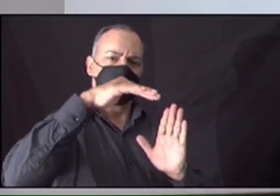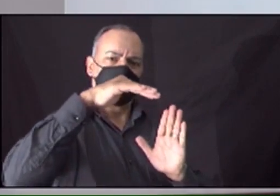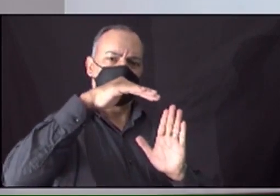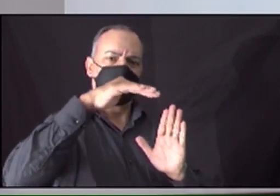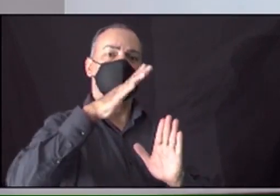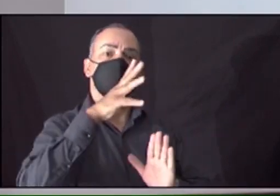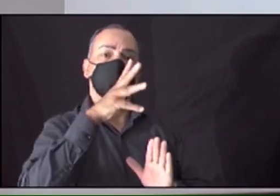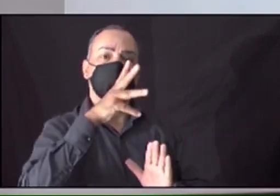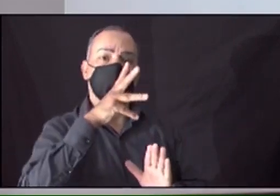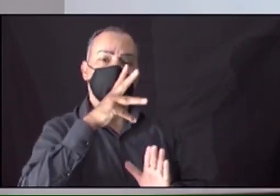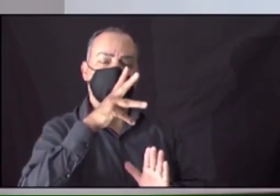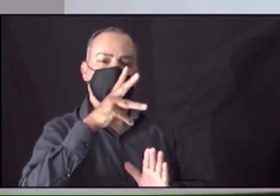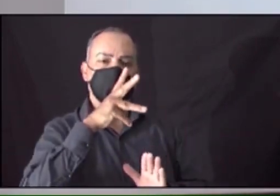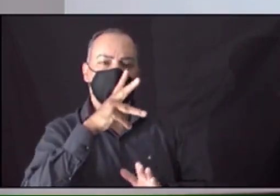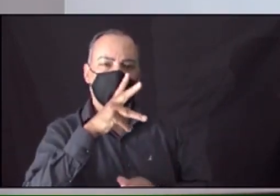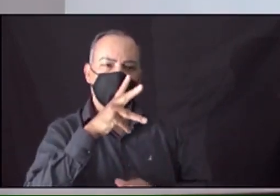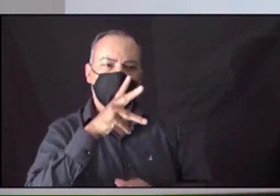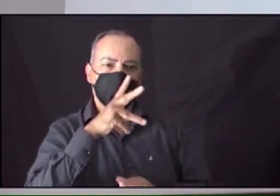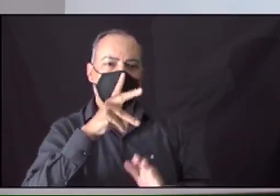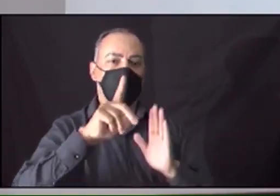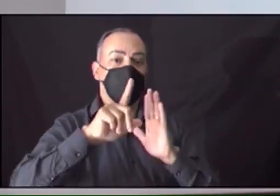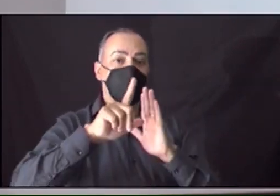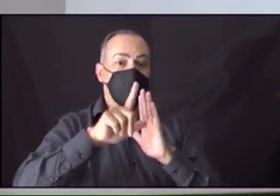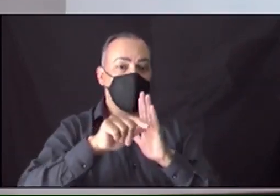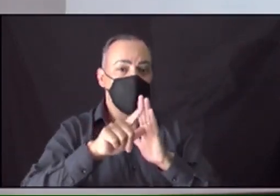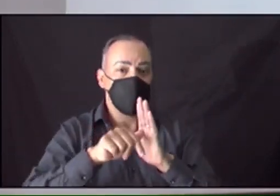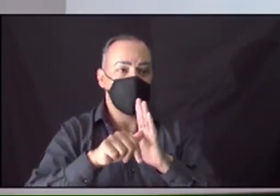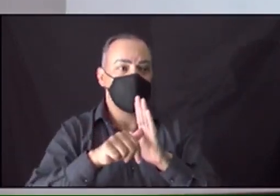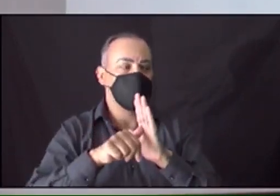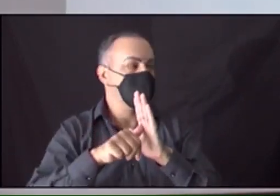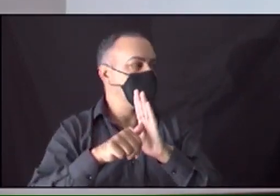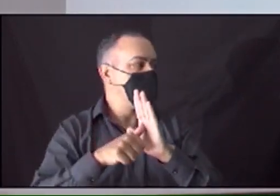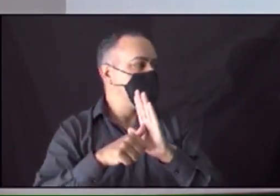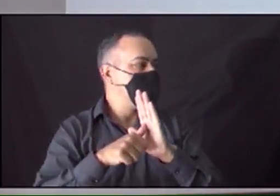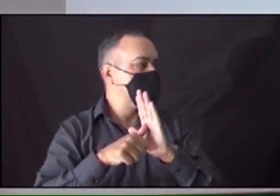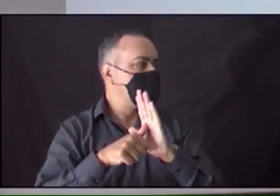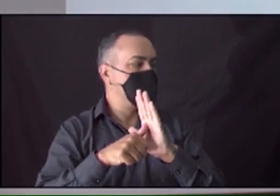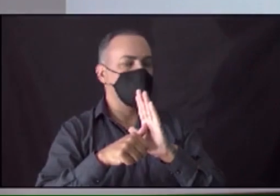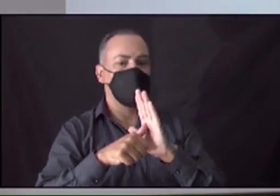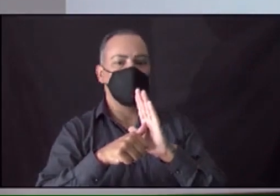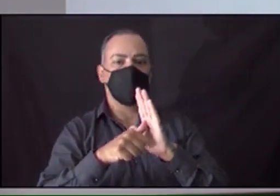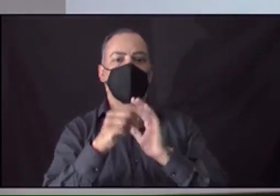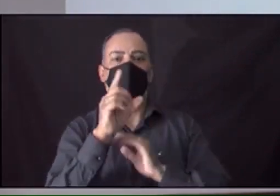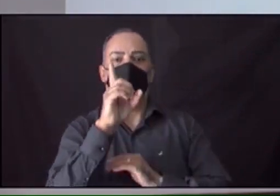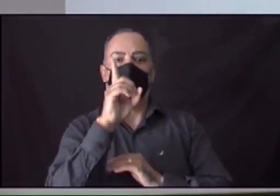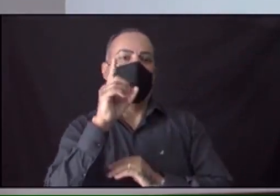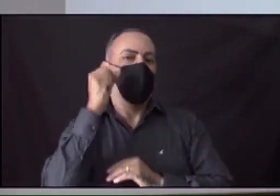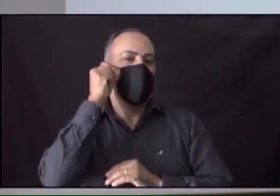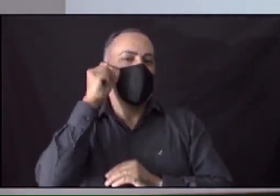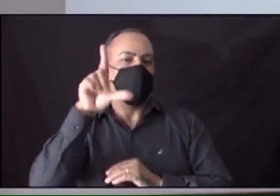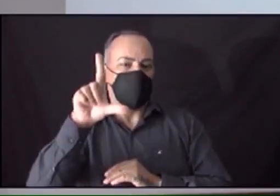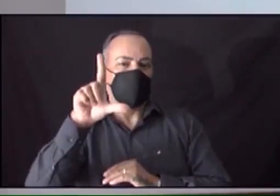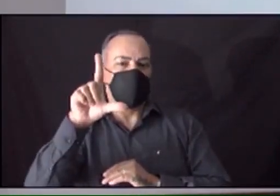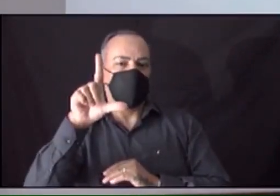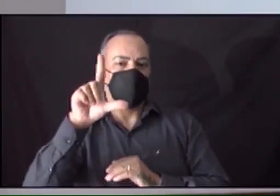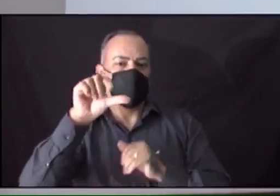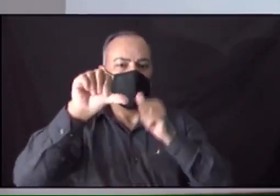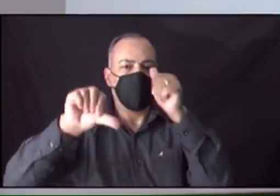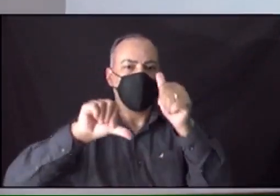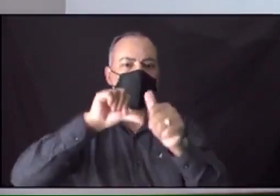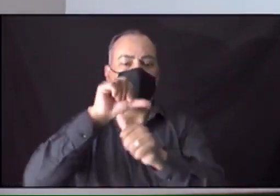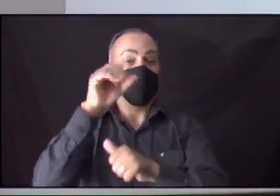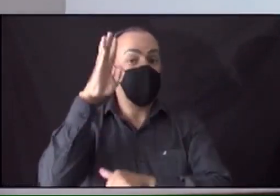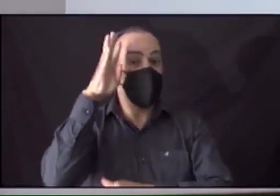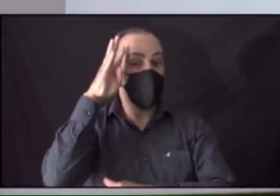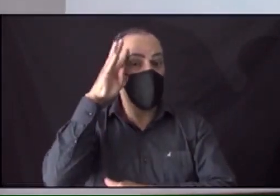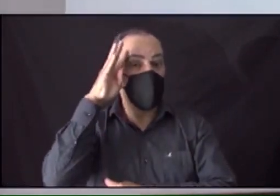até chegar ao pico, né? E a descendente também, você pode ver que ela tem um certo grau, 1, 2, 3, na quarta semana